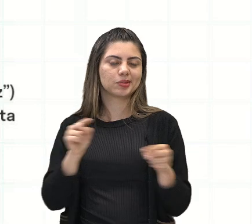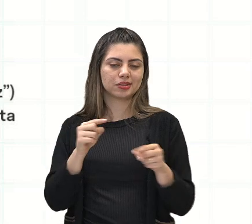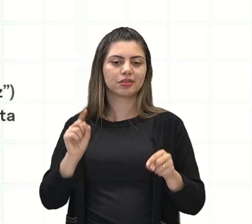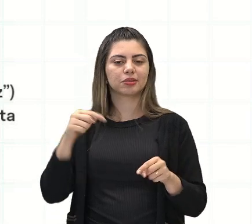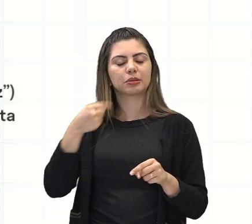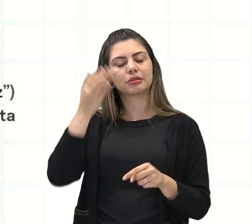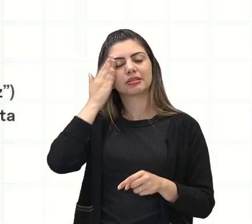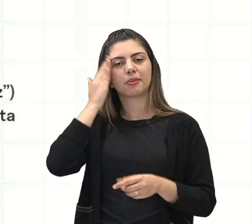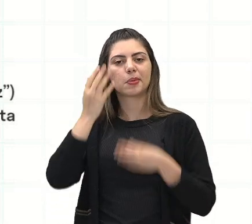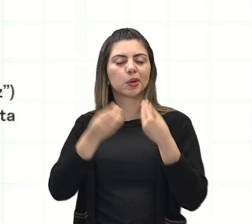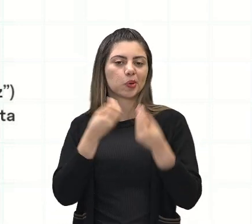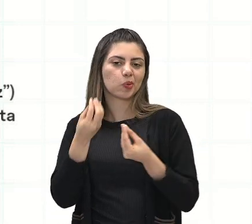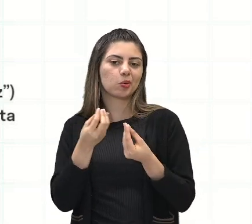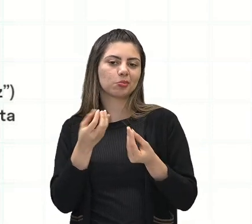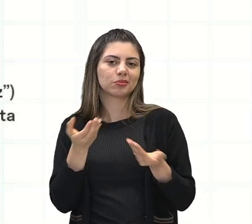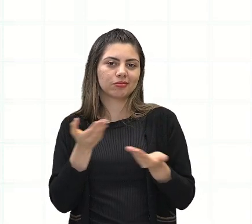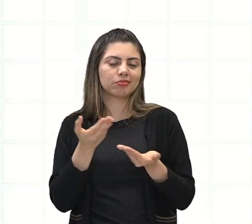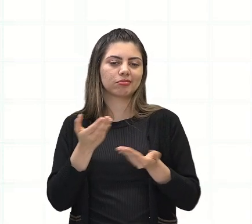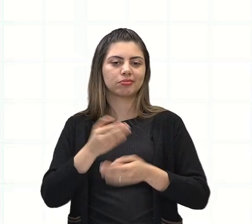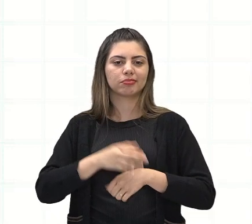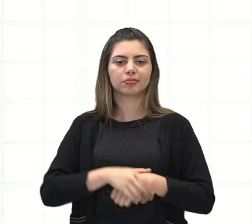de como funciona a sinestesia.